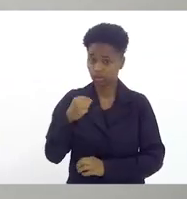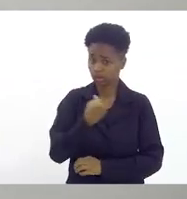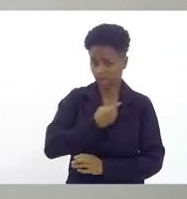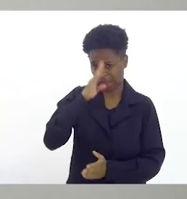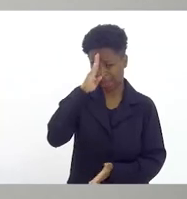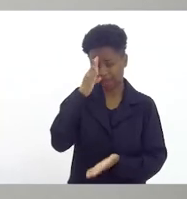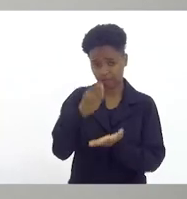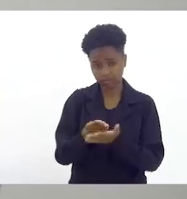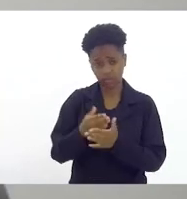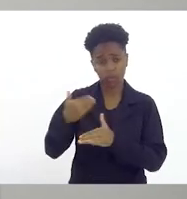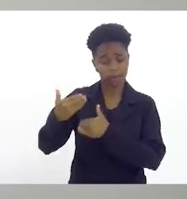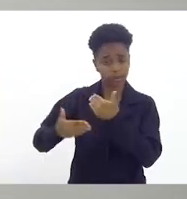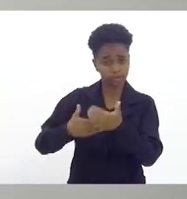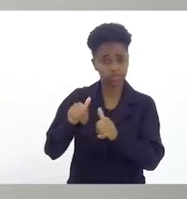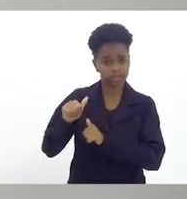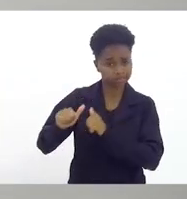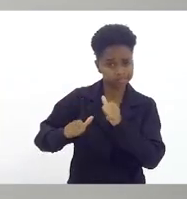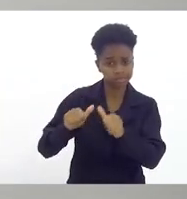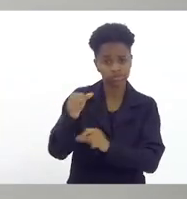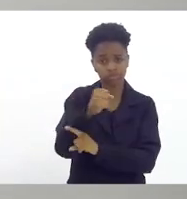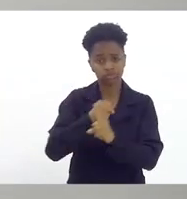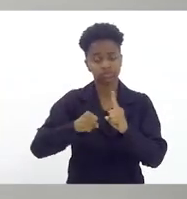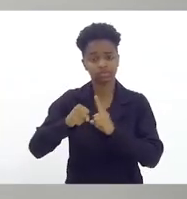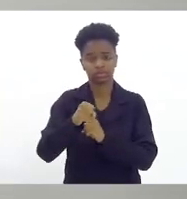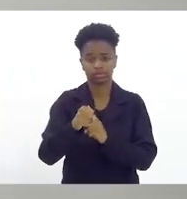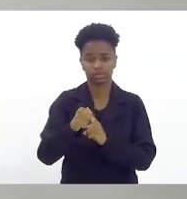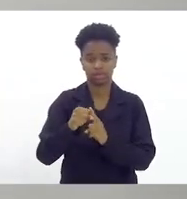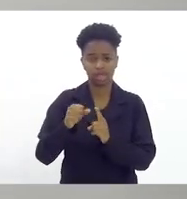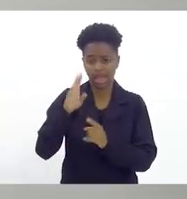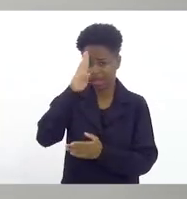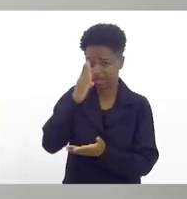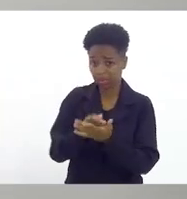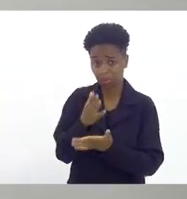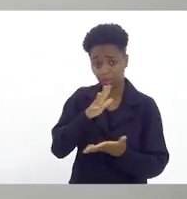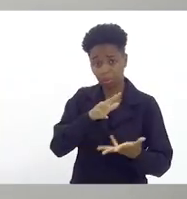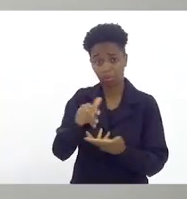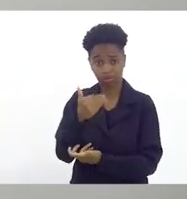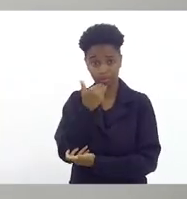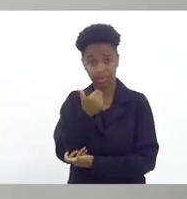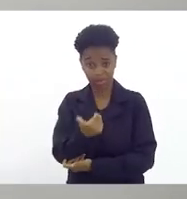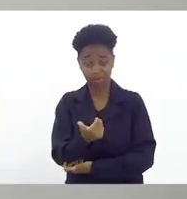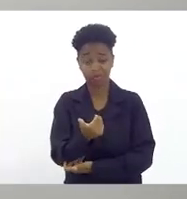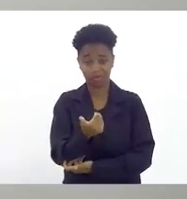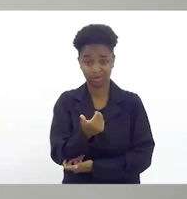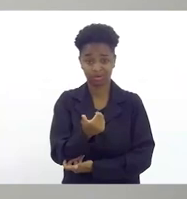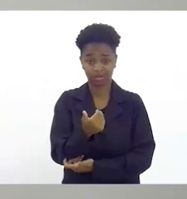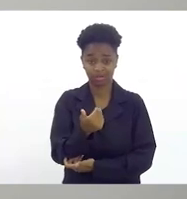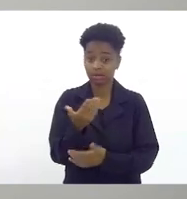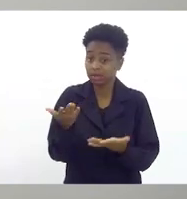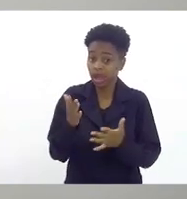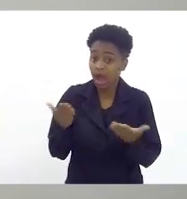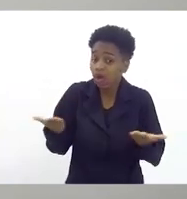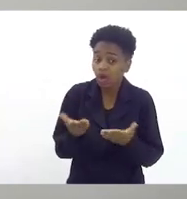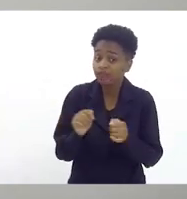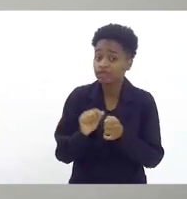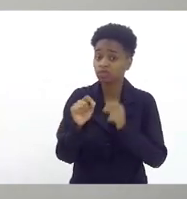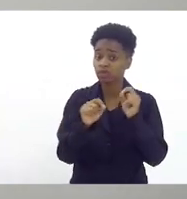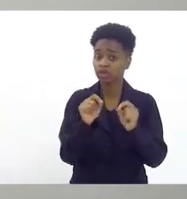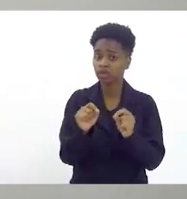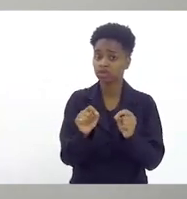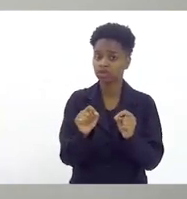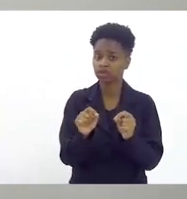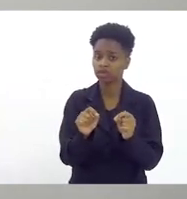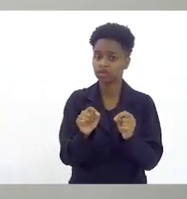no processo de transformação da sociedade do Mundo Melhor né O que é que a gente tá fazendo agora a gente